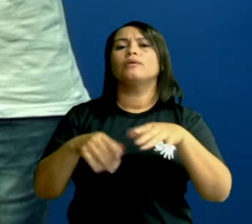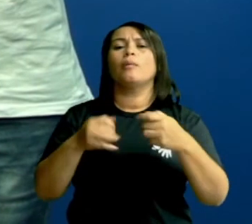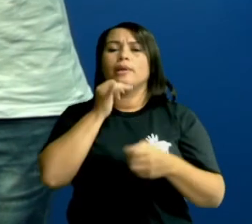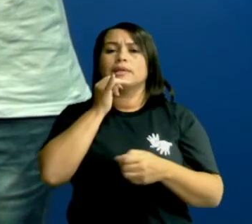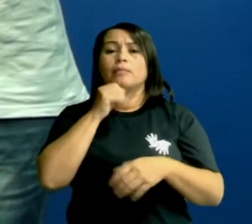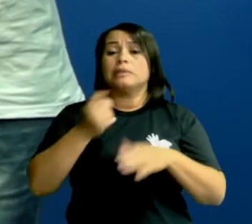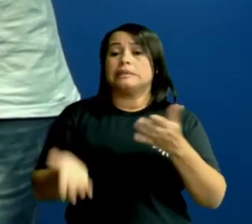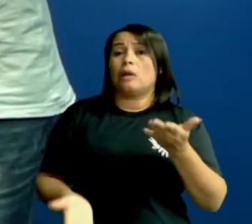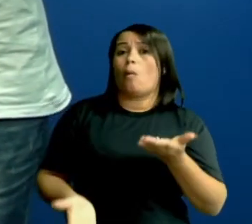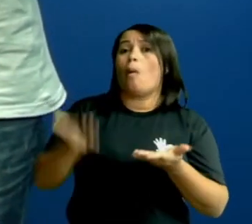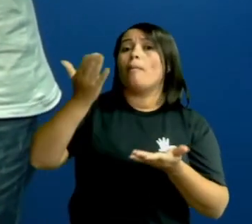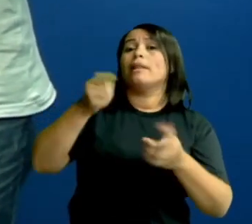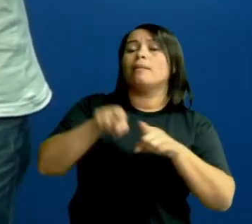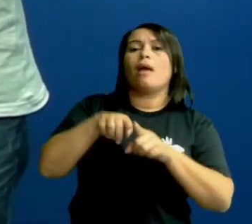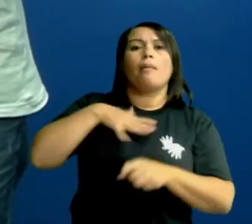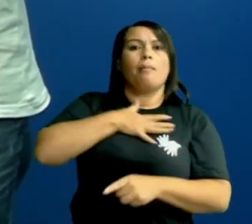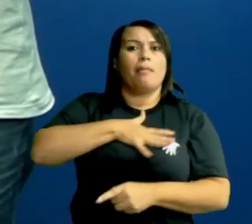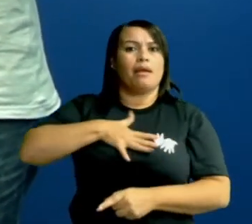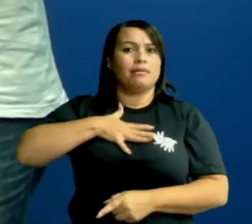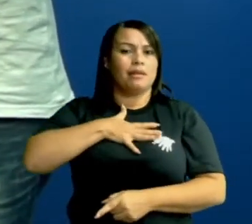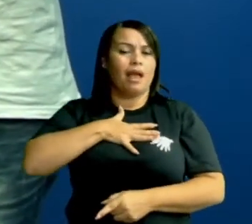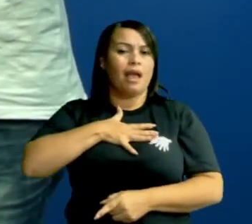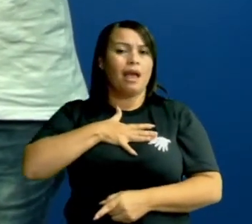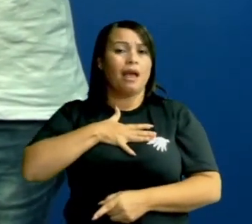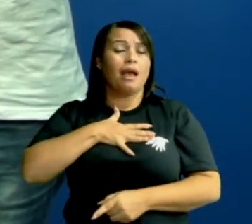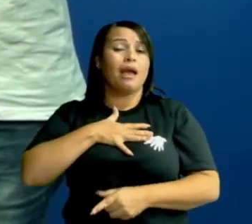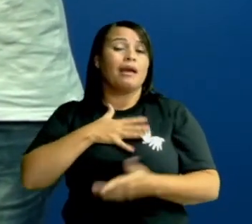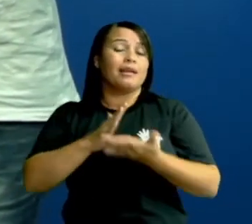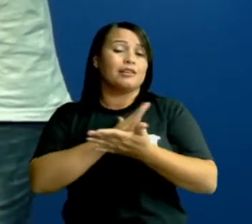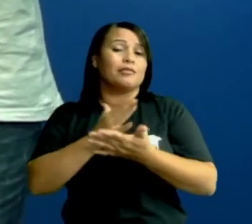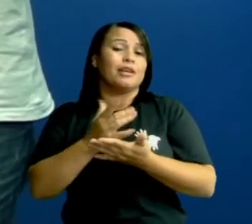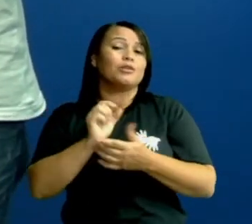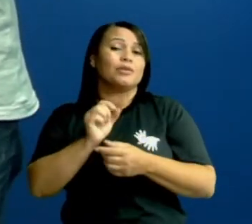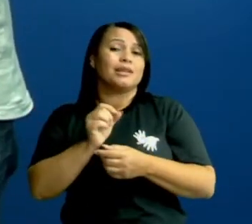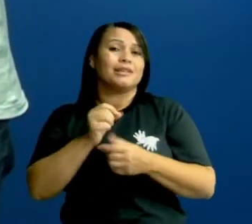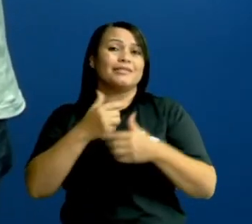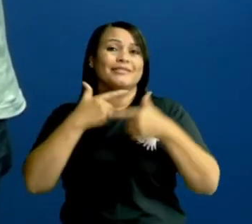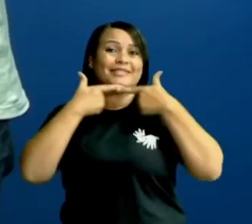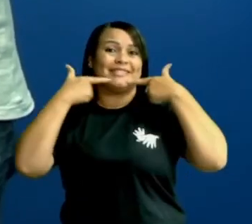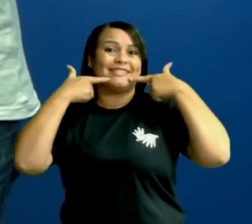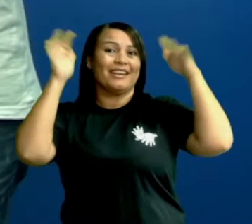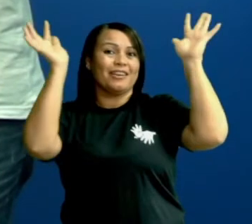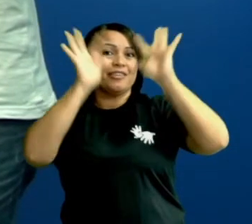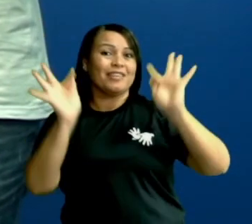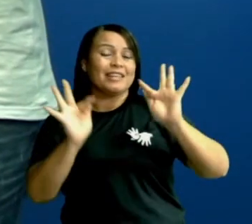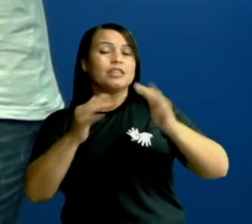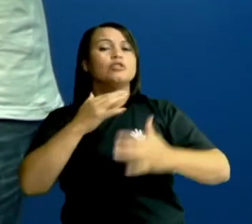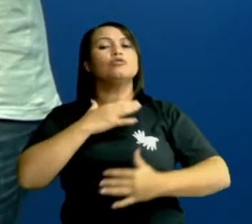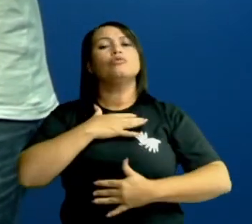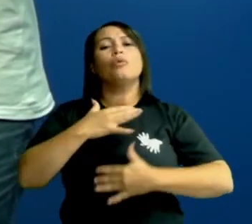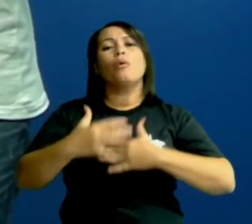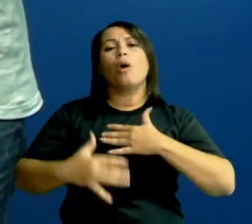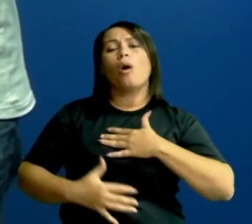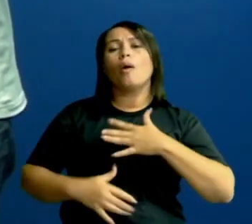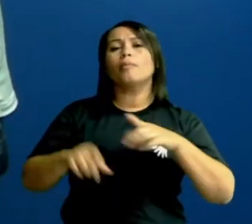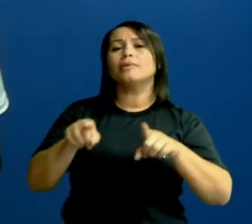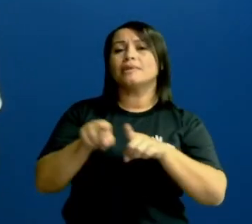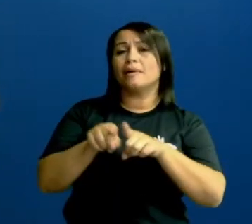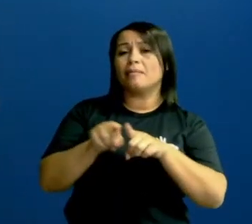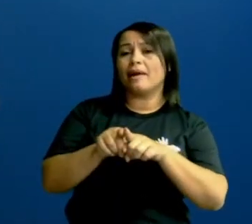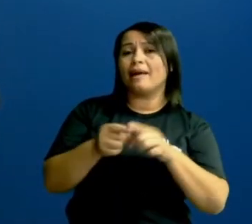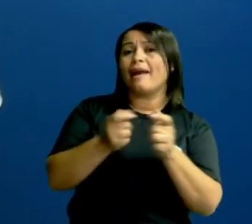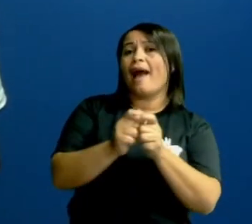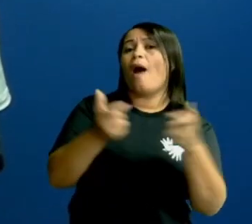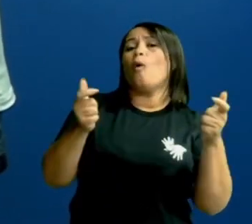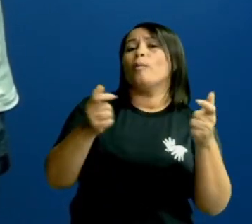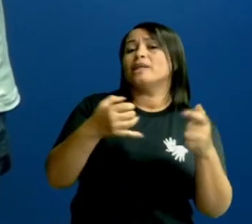aumento demais hormônios de prazer e estou muito feliz, o corpo, como reação, aumenta os hormônios de